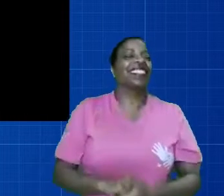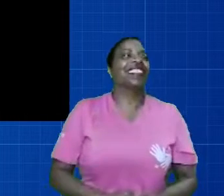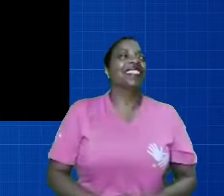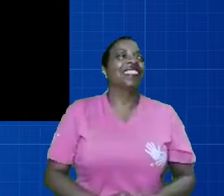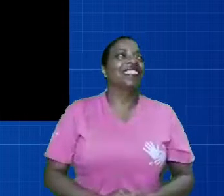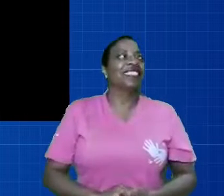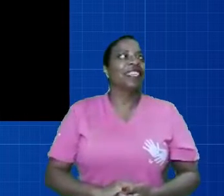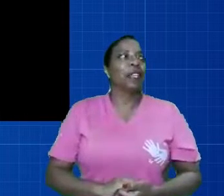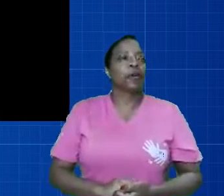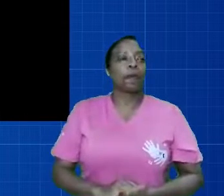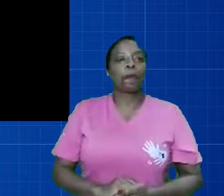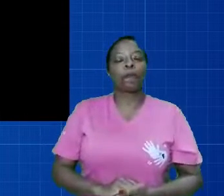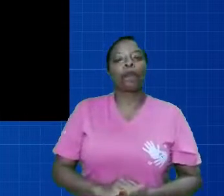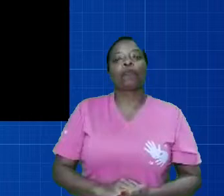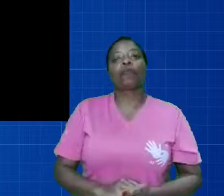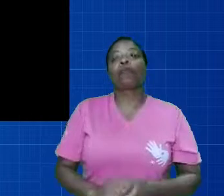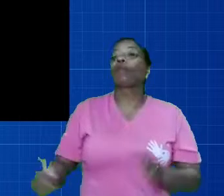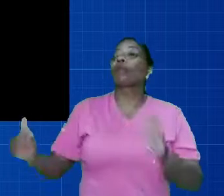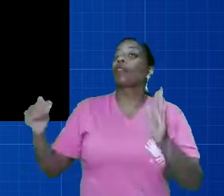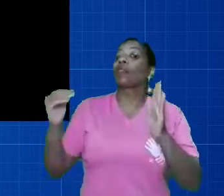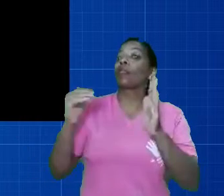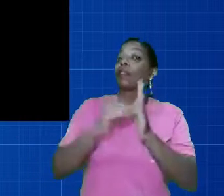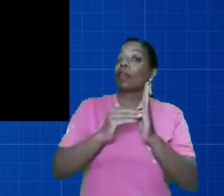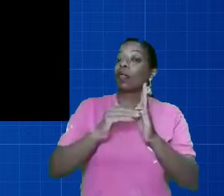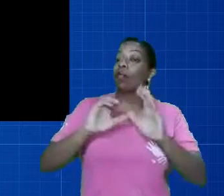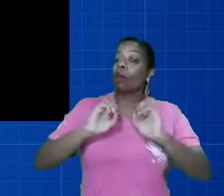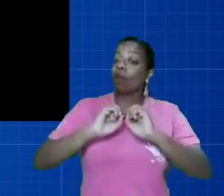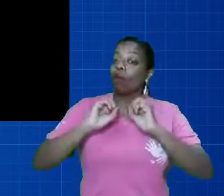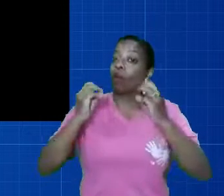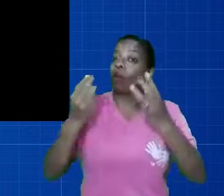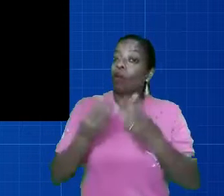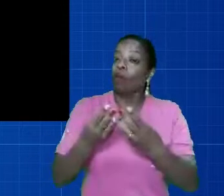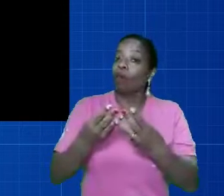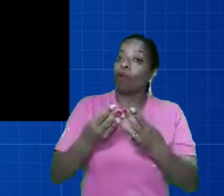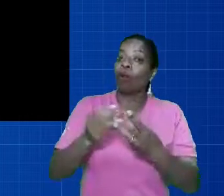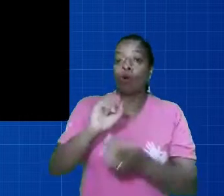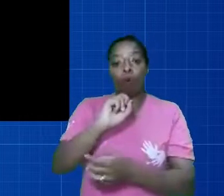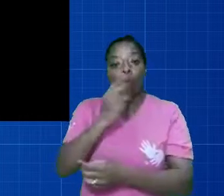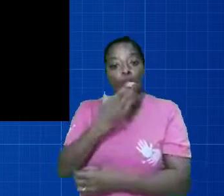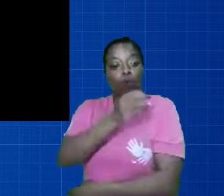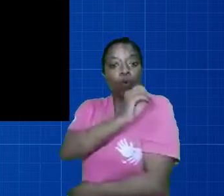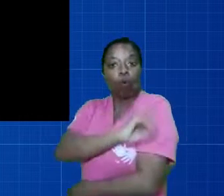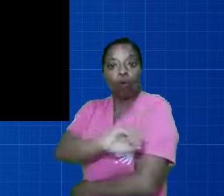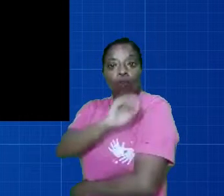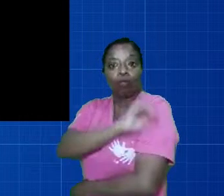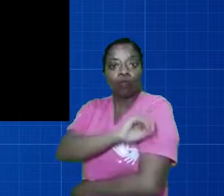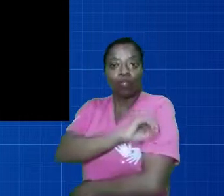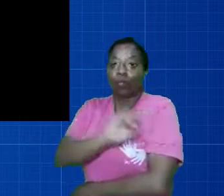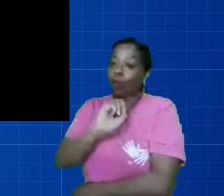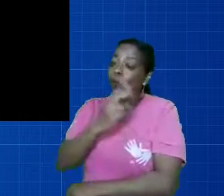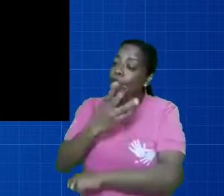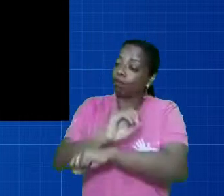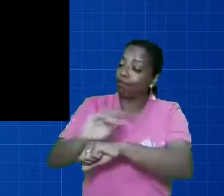E daí nós chegamos, né, na oficina de arte. Né? A oficina de arte, daí, ela traz uma tendência, que é